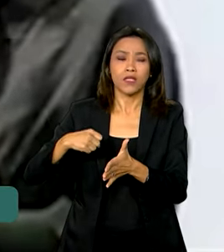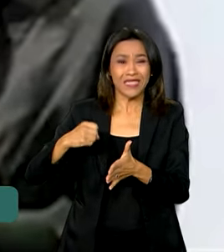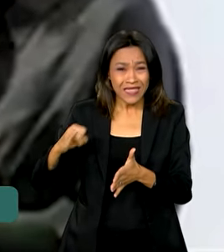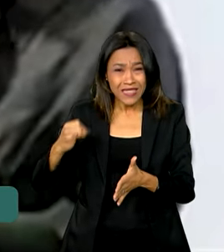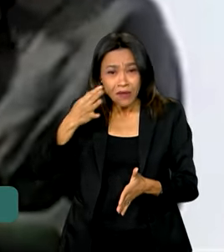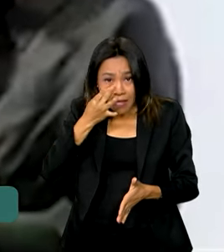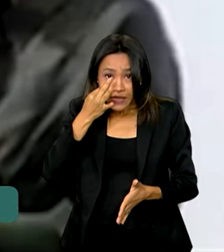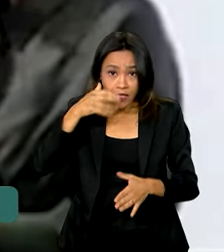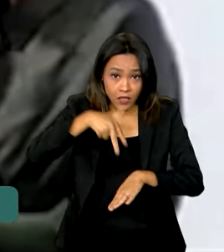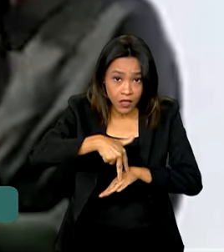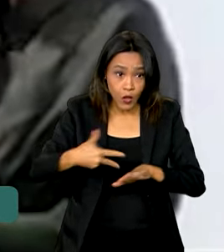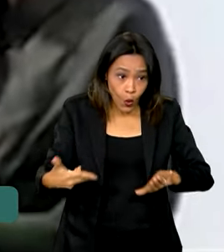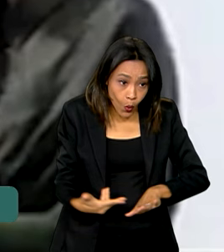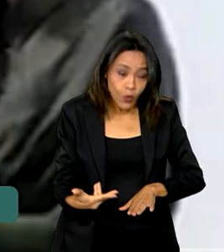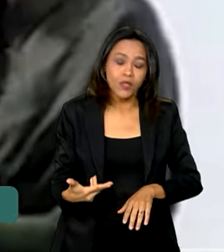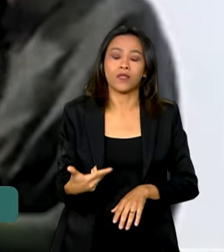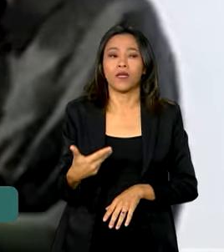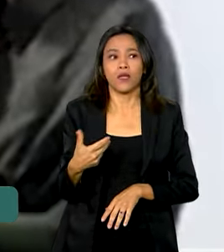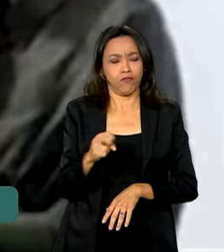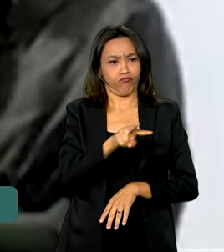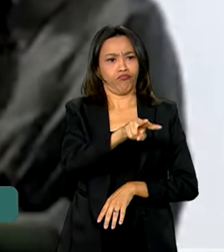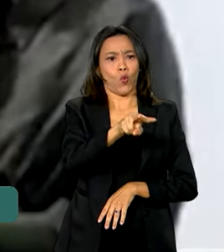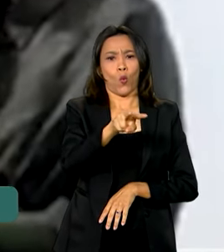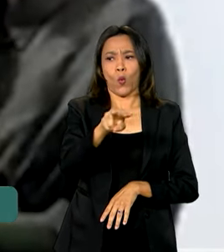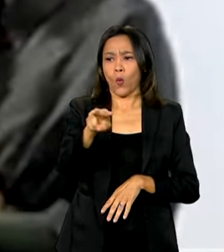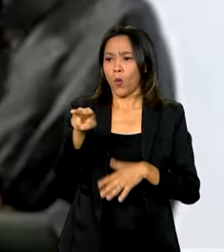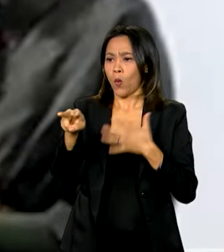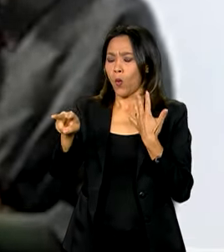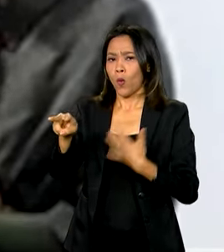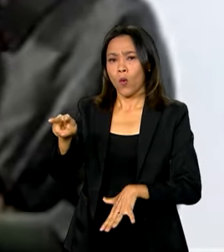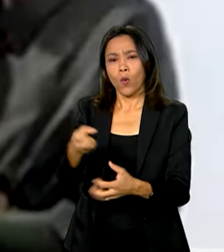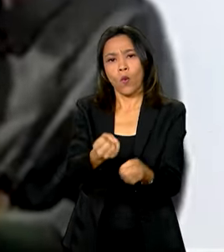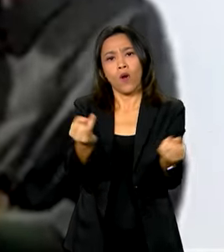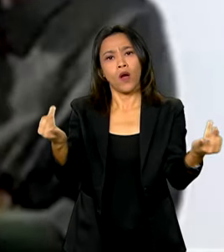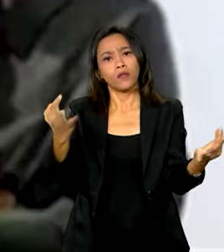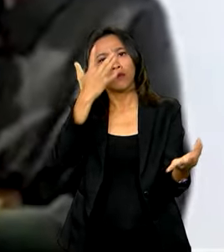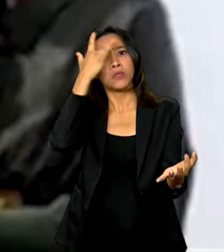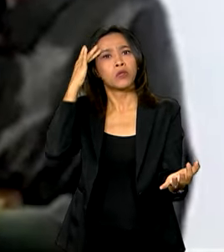hoje, ele veria quantas pessoas fazem empate todo dia.